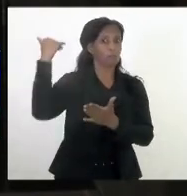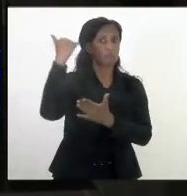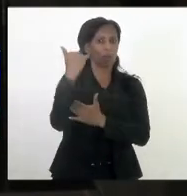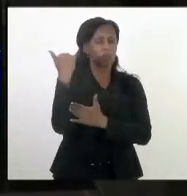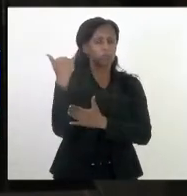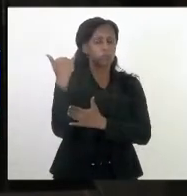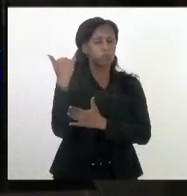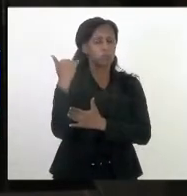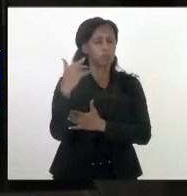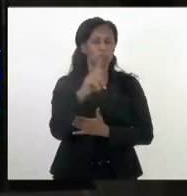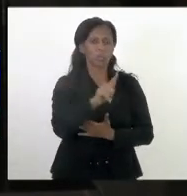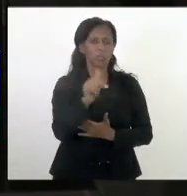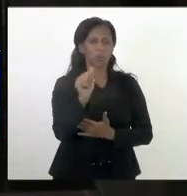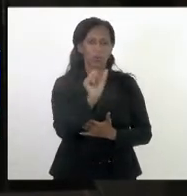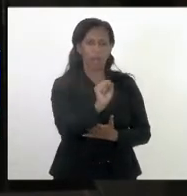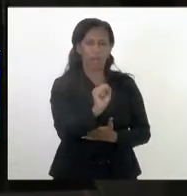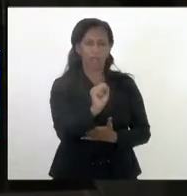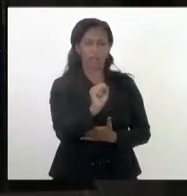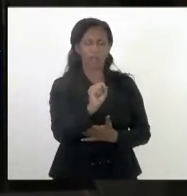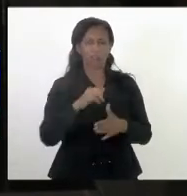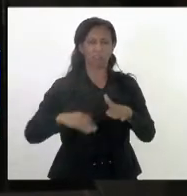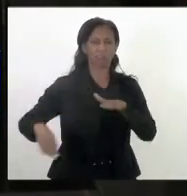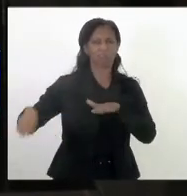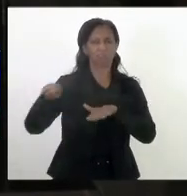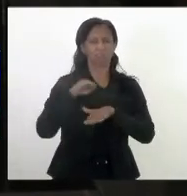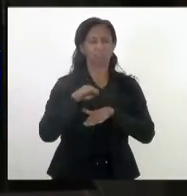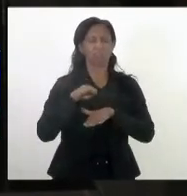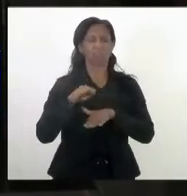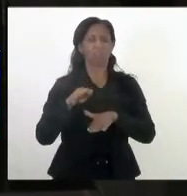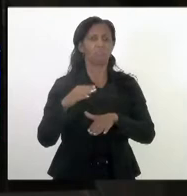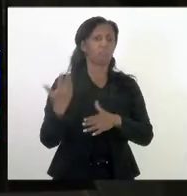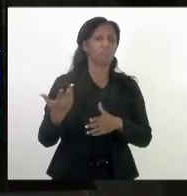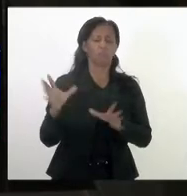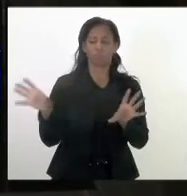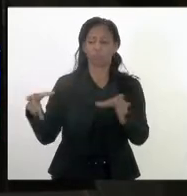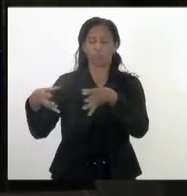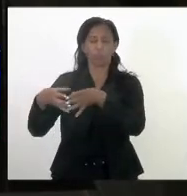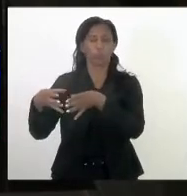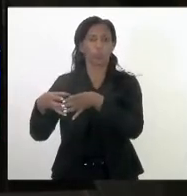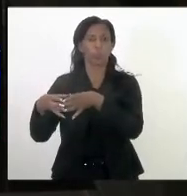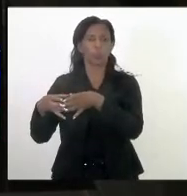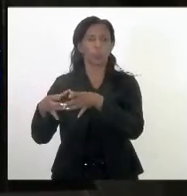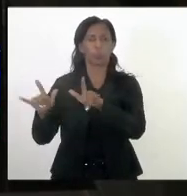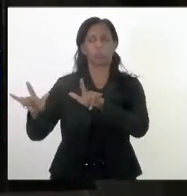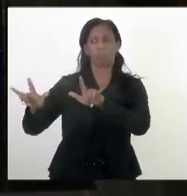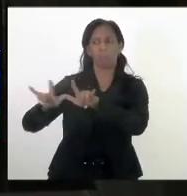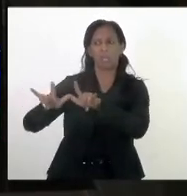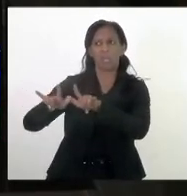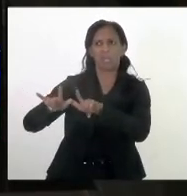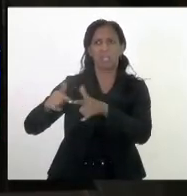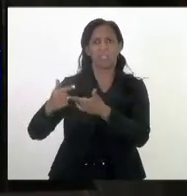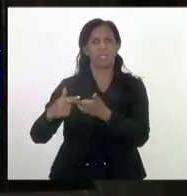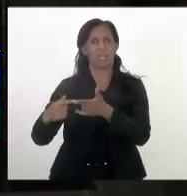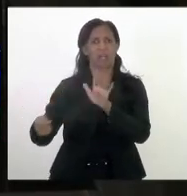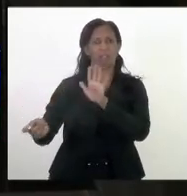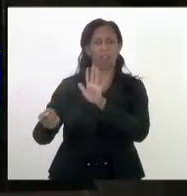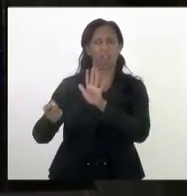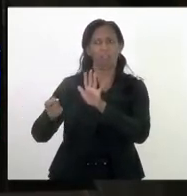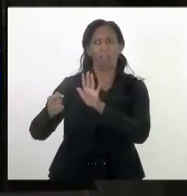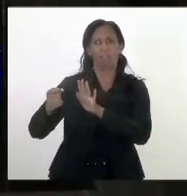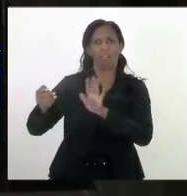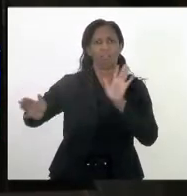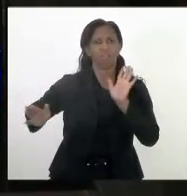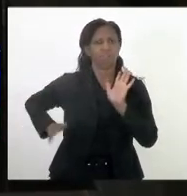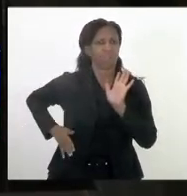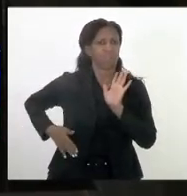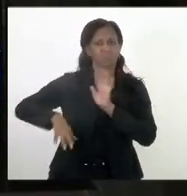além da tributação sendo majorado por grupos criminosos, milícia, tráfico e